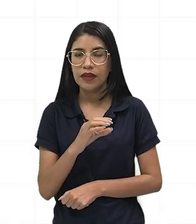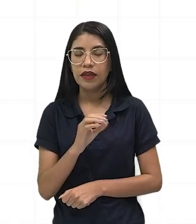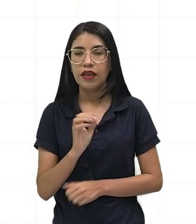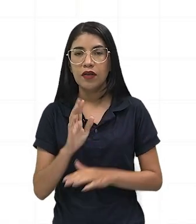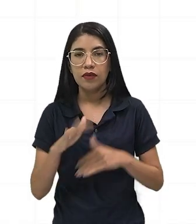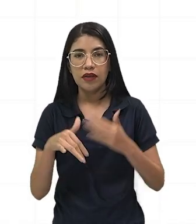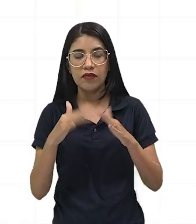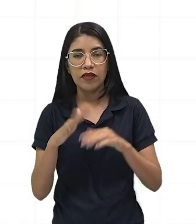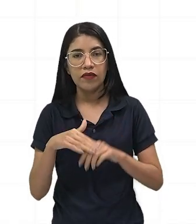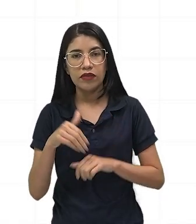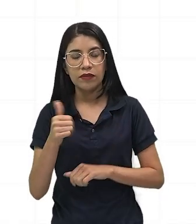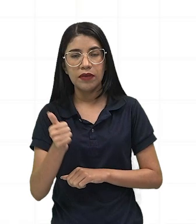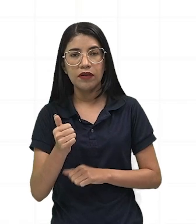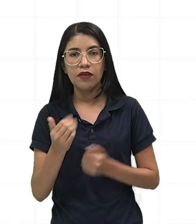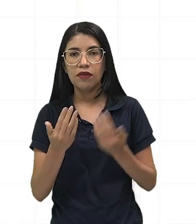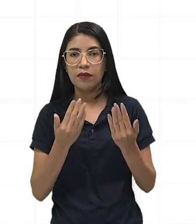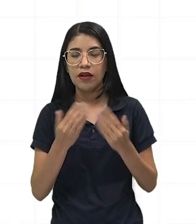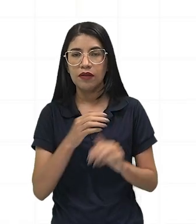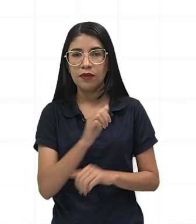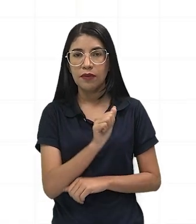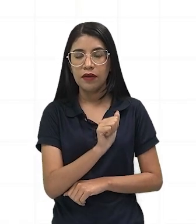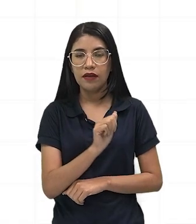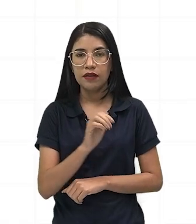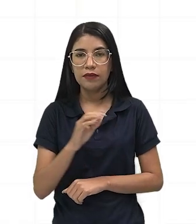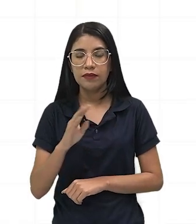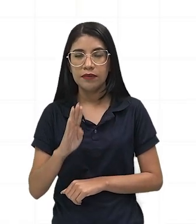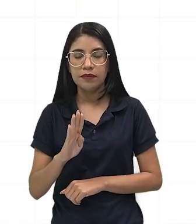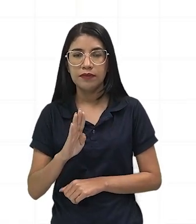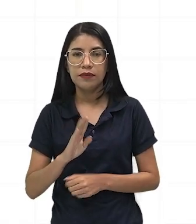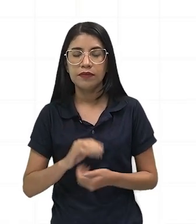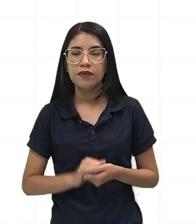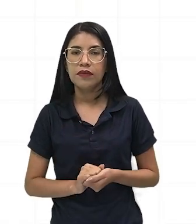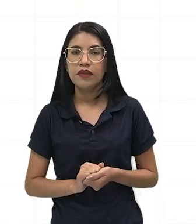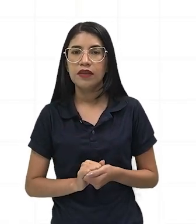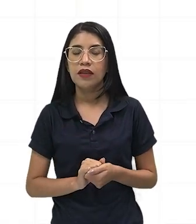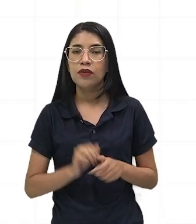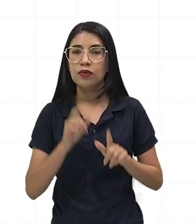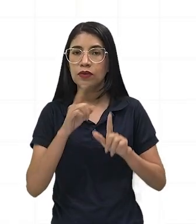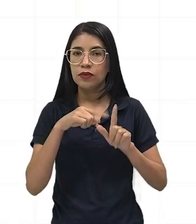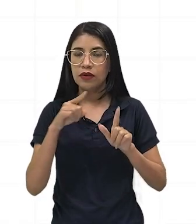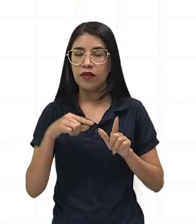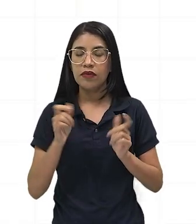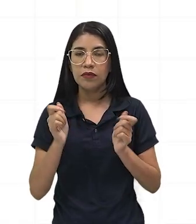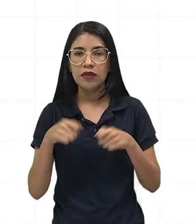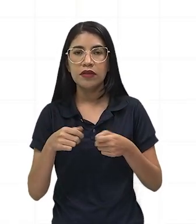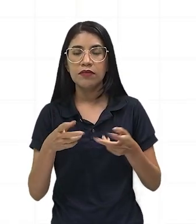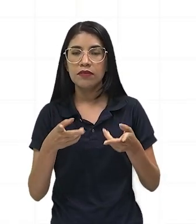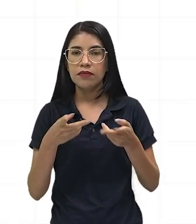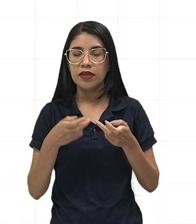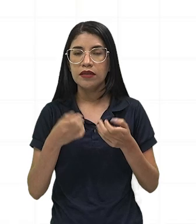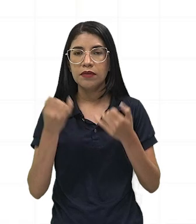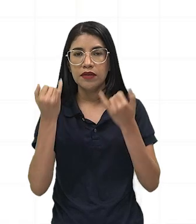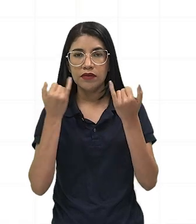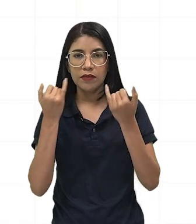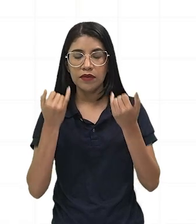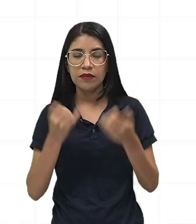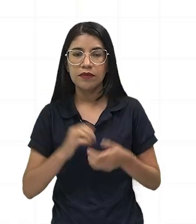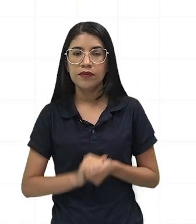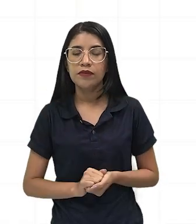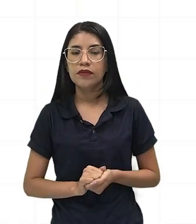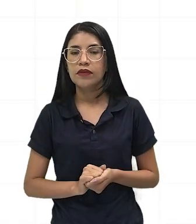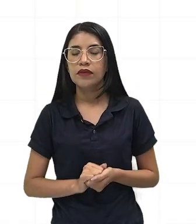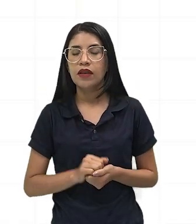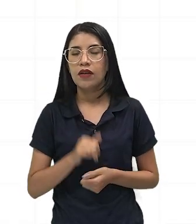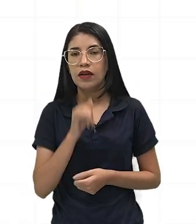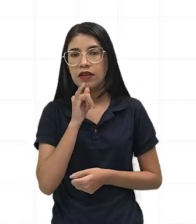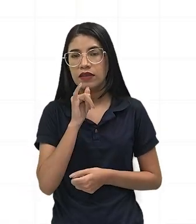tanto nesse gráfico, né, quanto o nosso outro gráfico, ó. Tanto que ele fica aqui, ó, né, o amarelo,